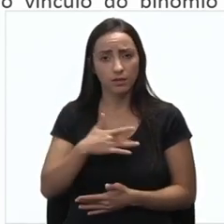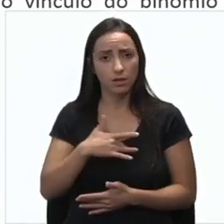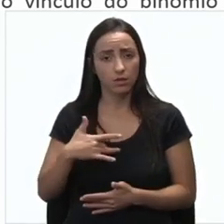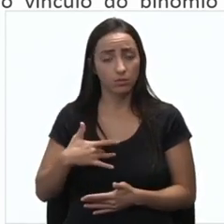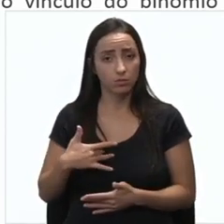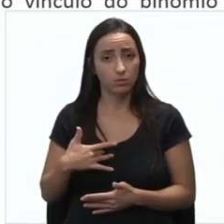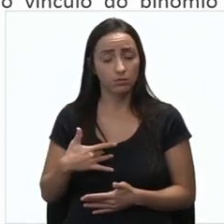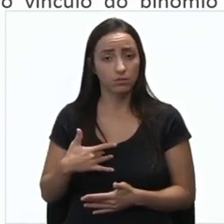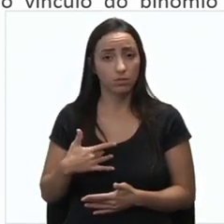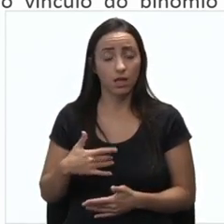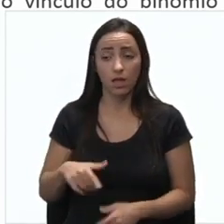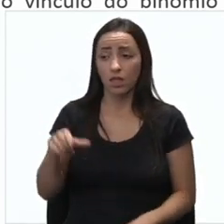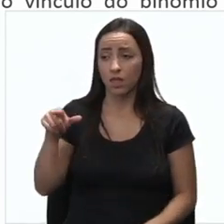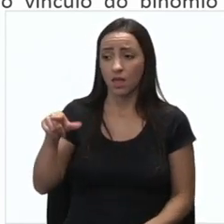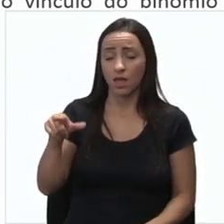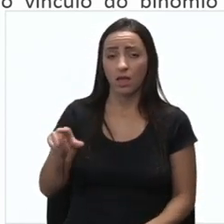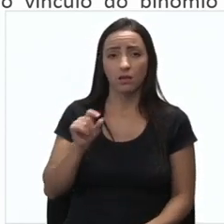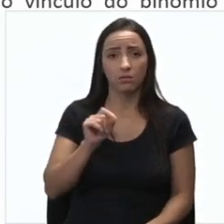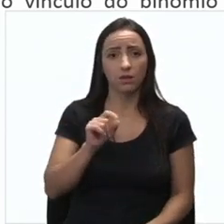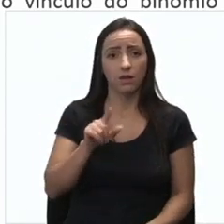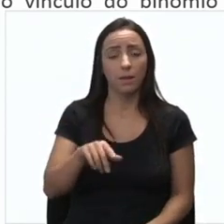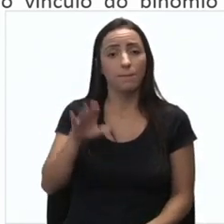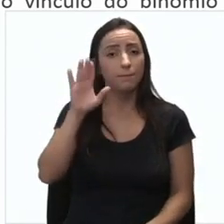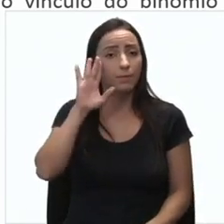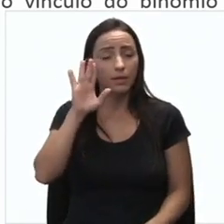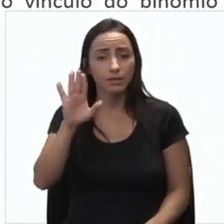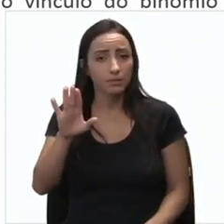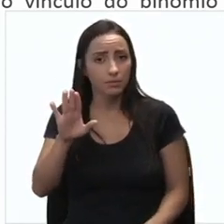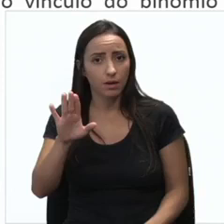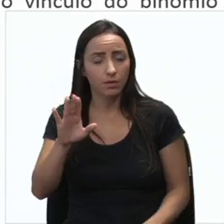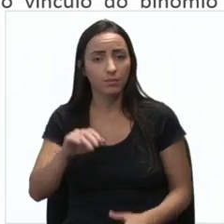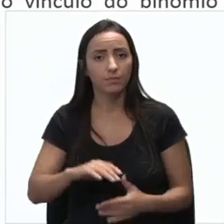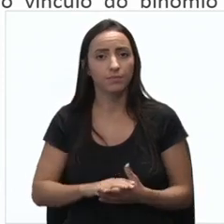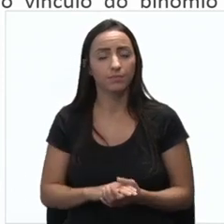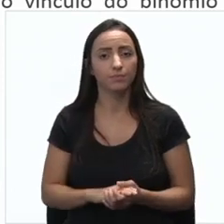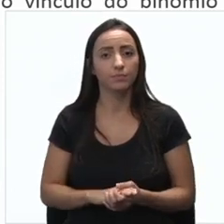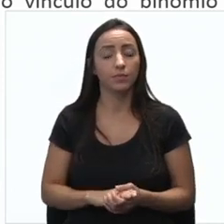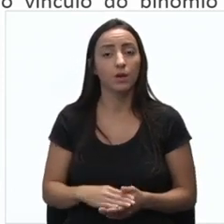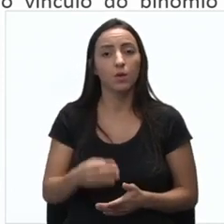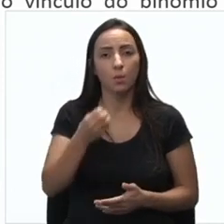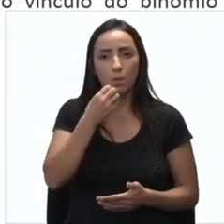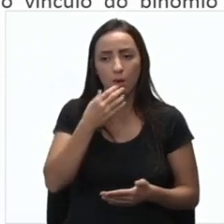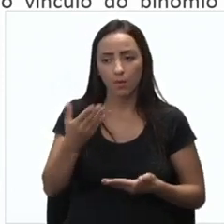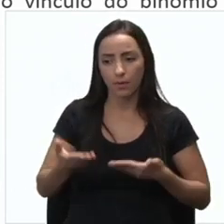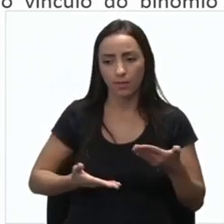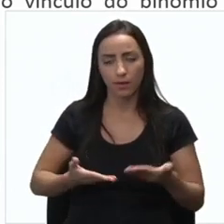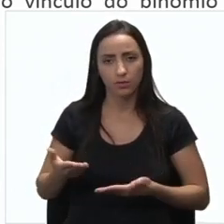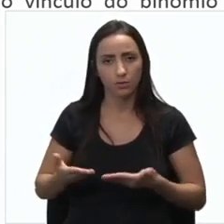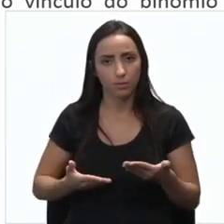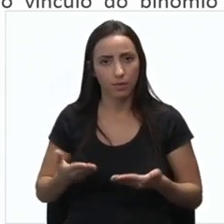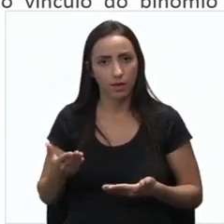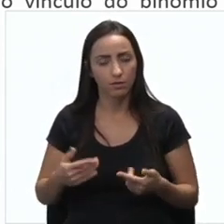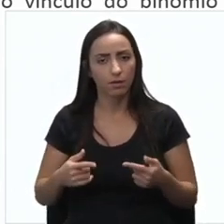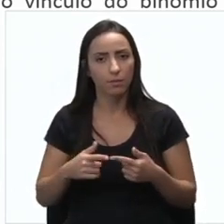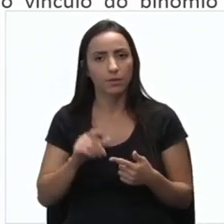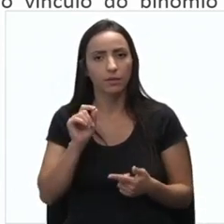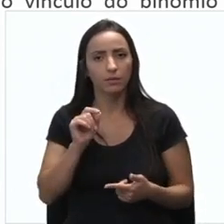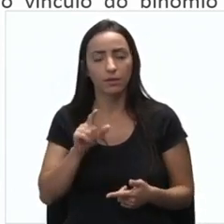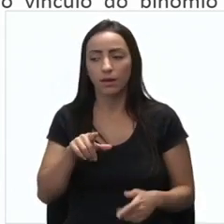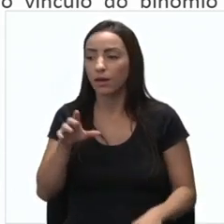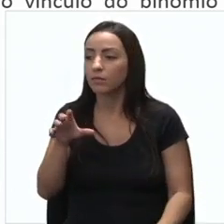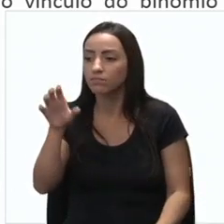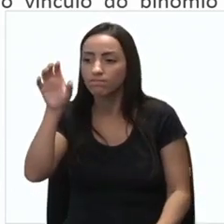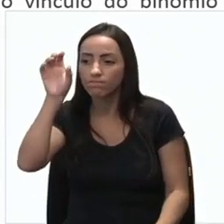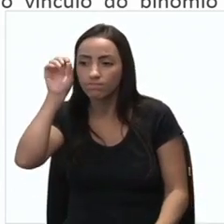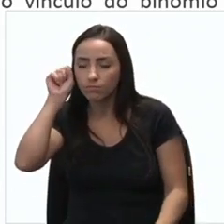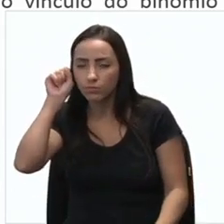quê? Protagonista do seu tratamento. E o bom atendimento pressupõe o quê? A escuta. Então, é aquela escuta